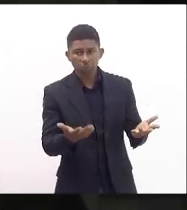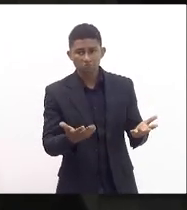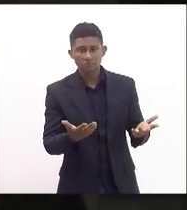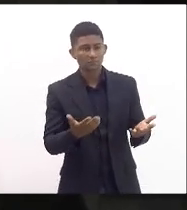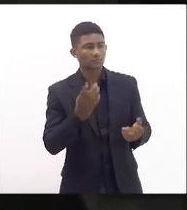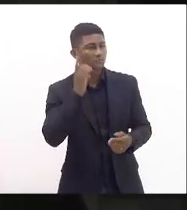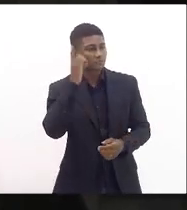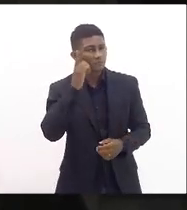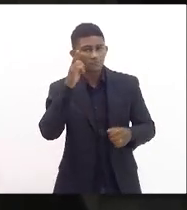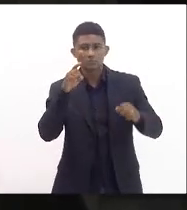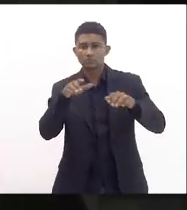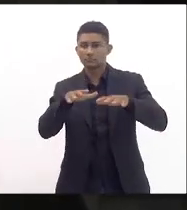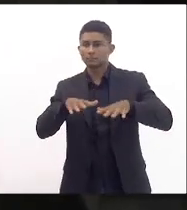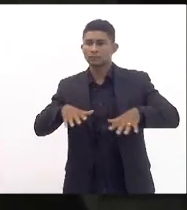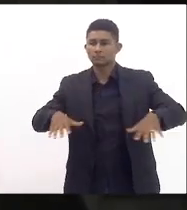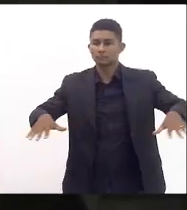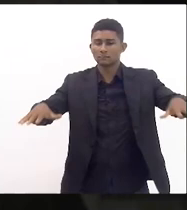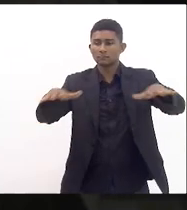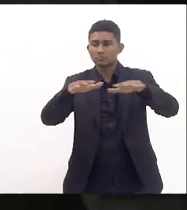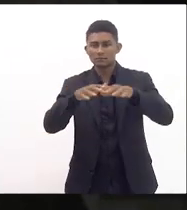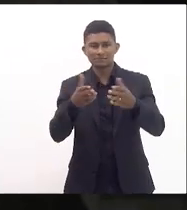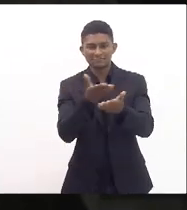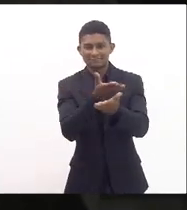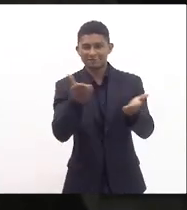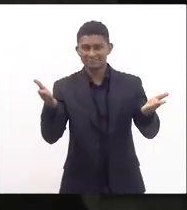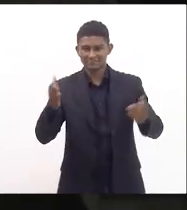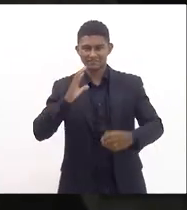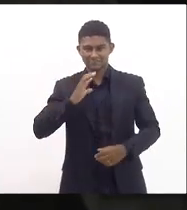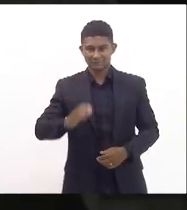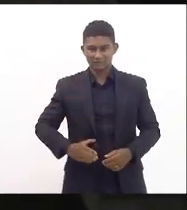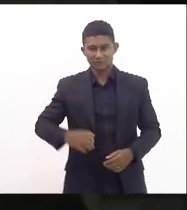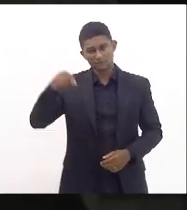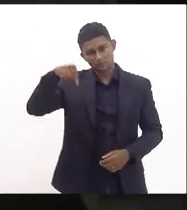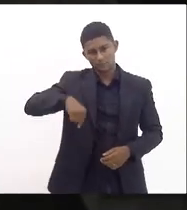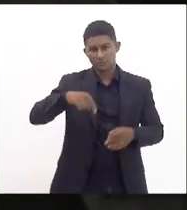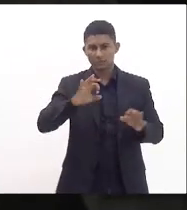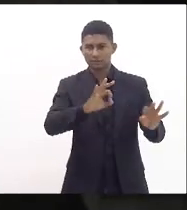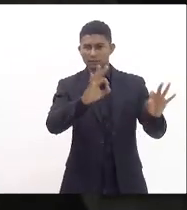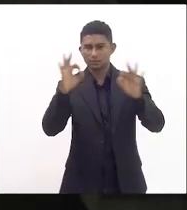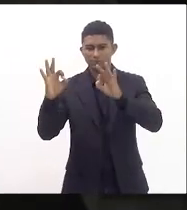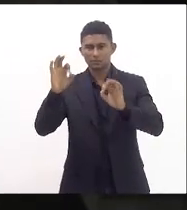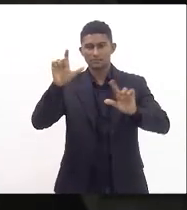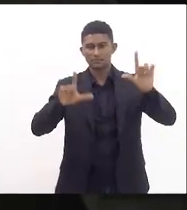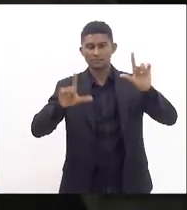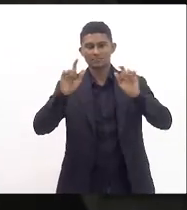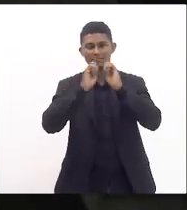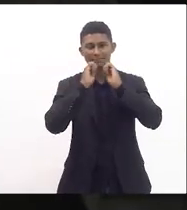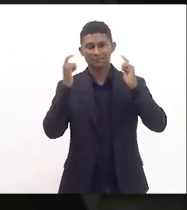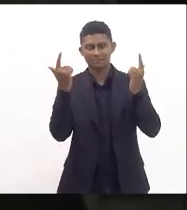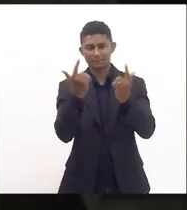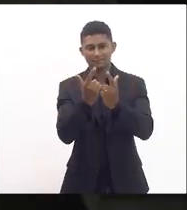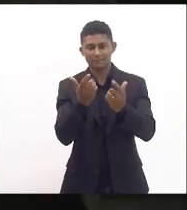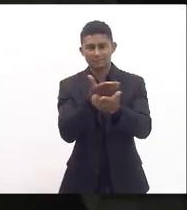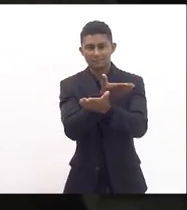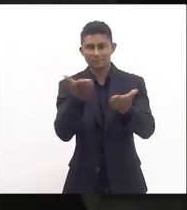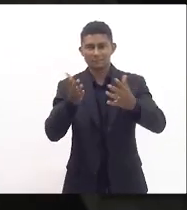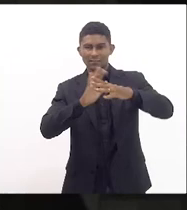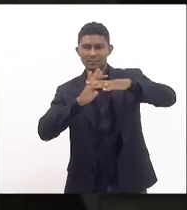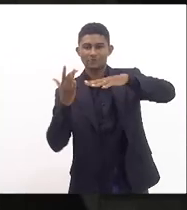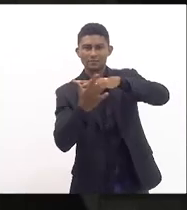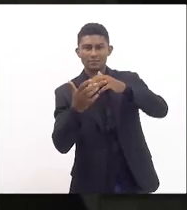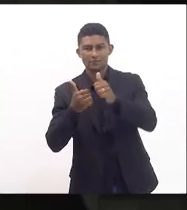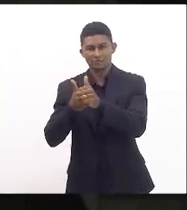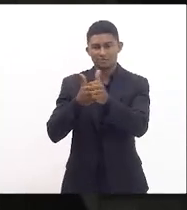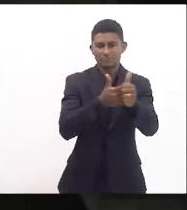deputados presentes, cidadãos e cidadãs que nos assistem pela TV Alerj, nos seguem pelas redes sociais, imprensa